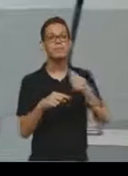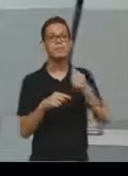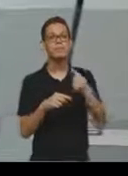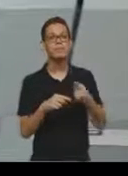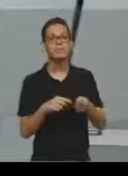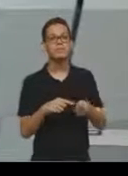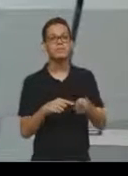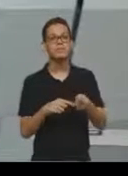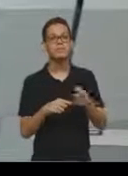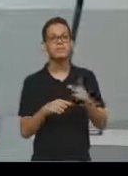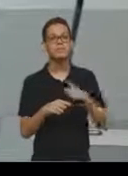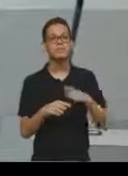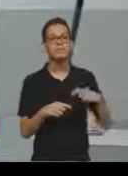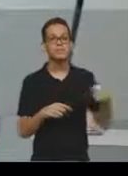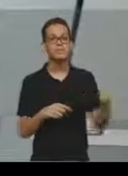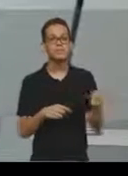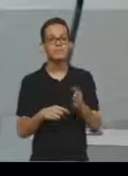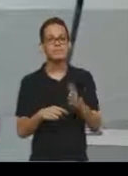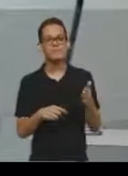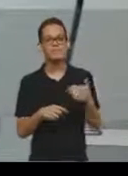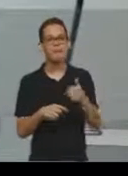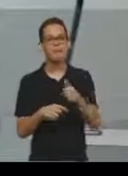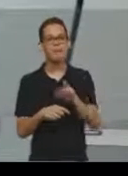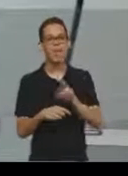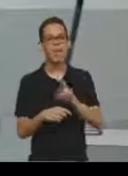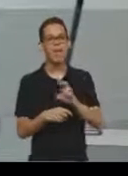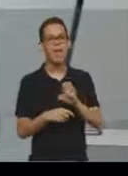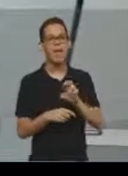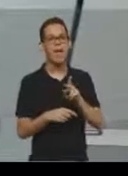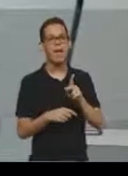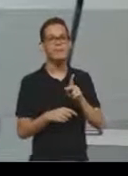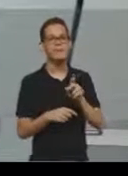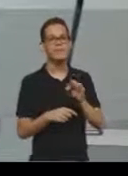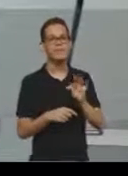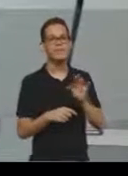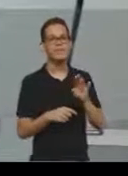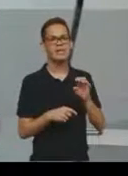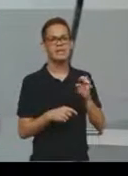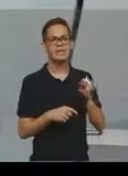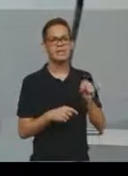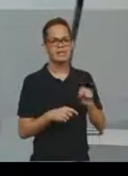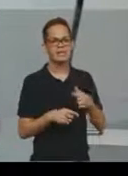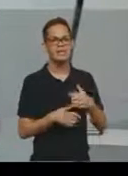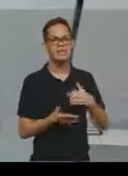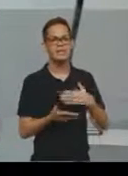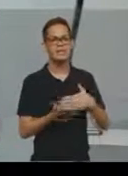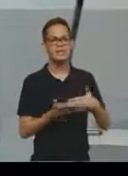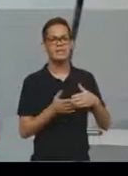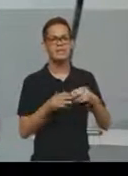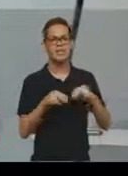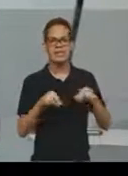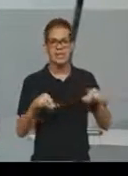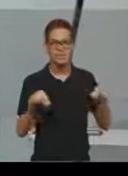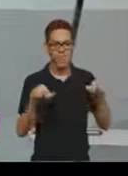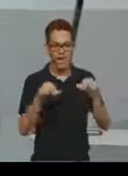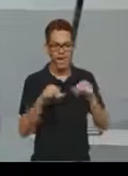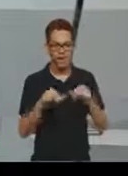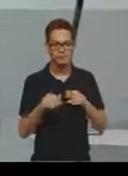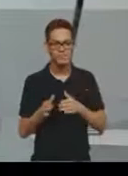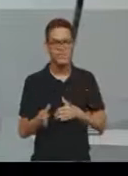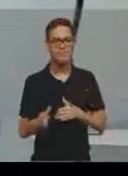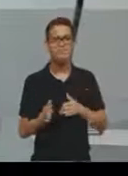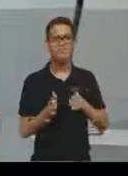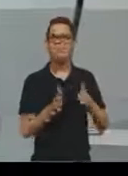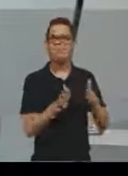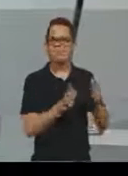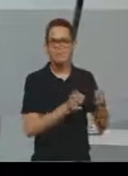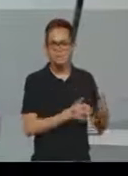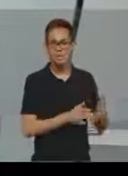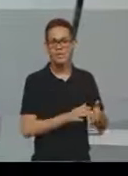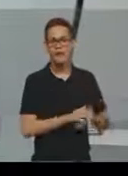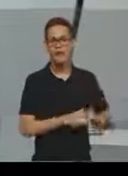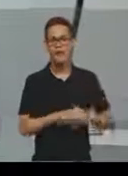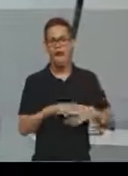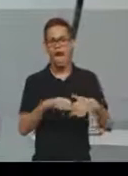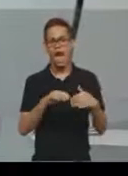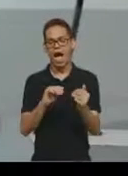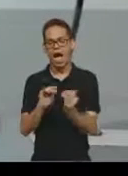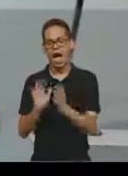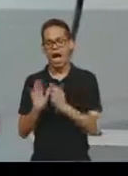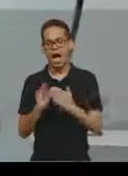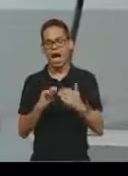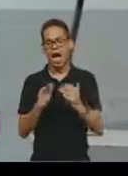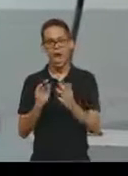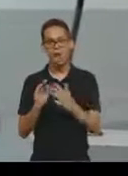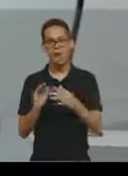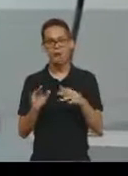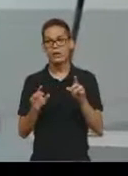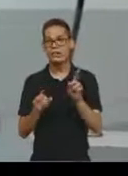os répteis e conquistarem o ambiente terrestre. Se a gente vier para as plantas, então nós temos as algas, que não